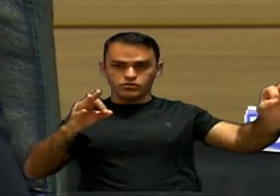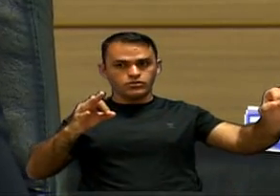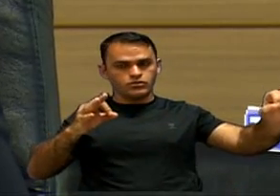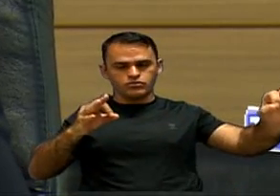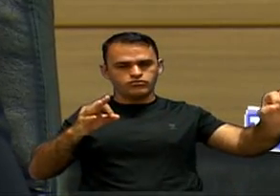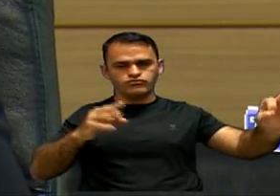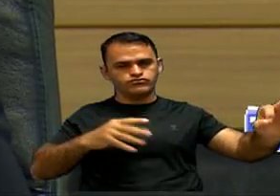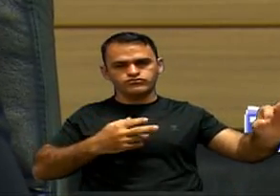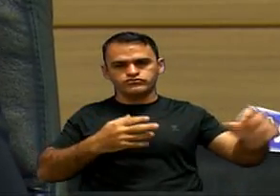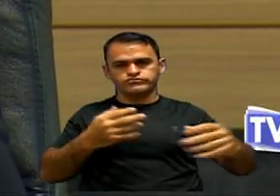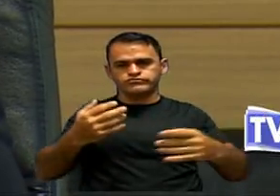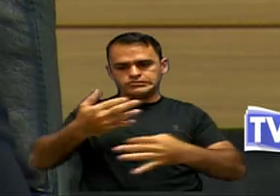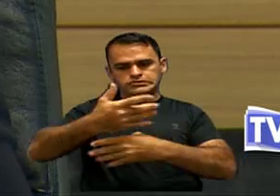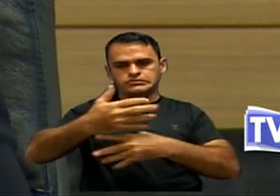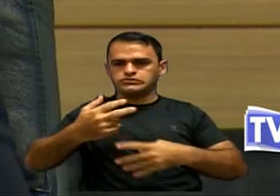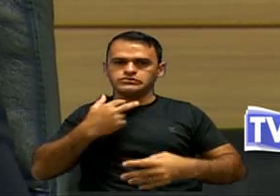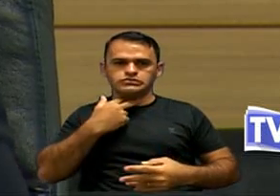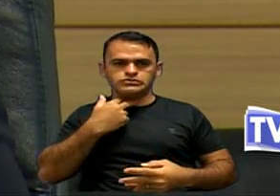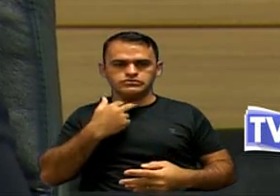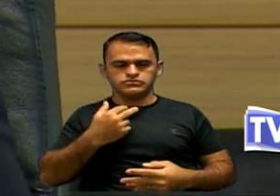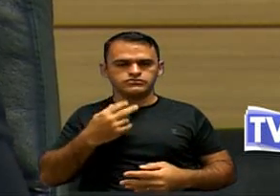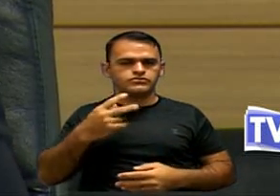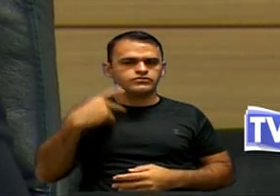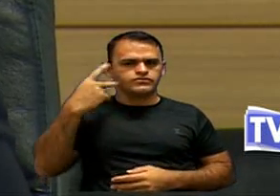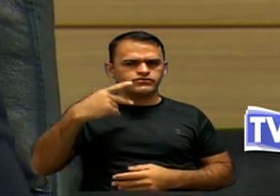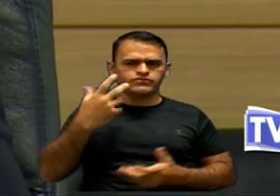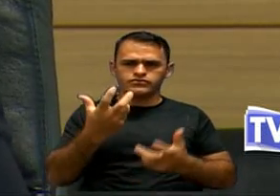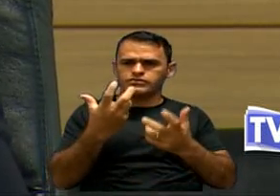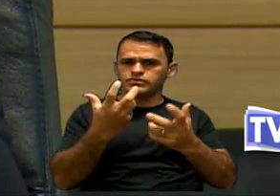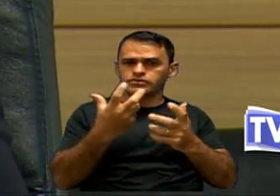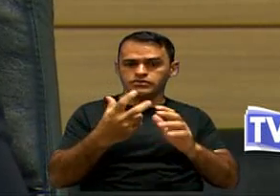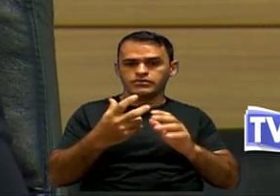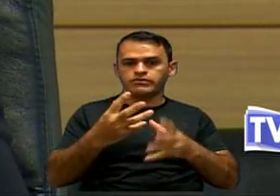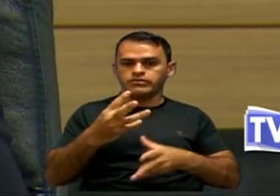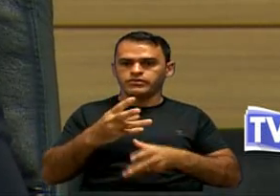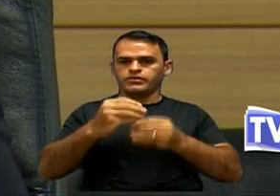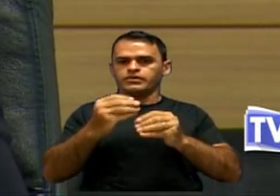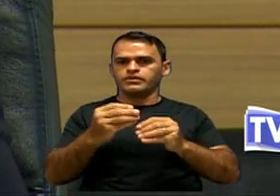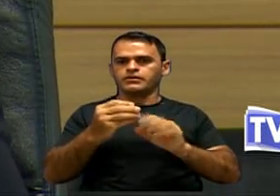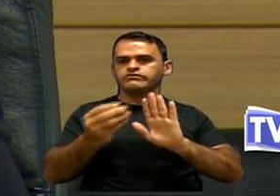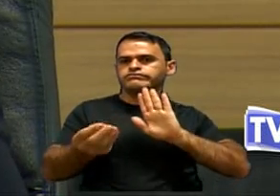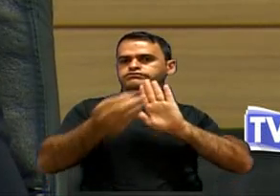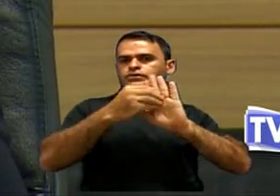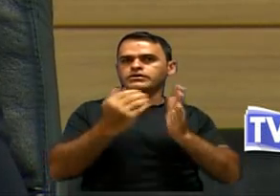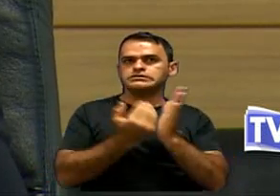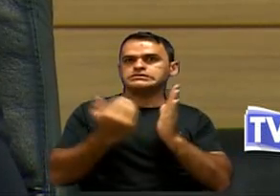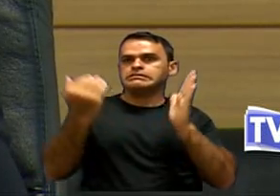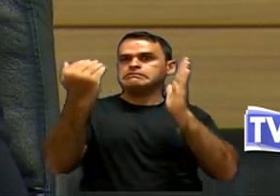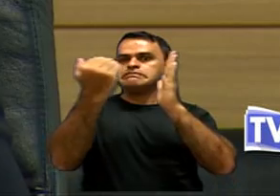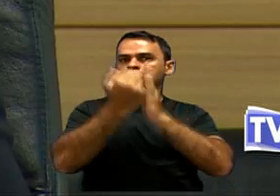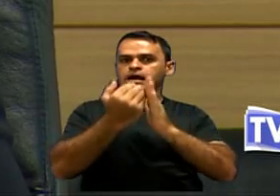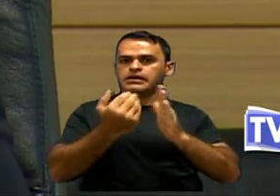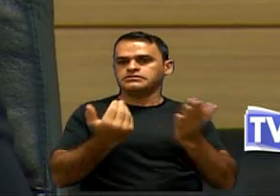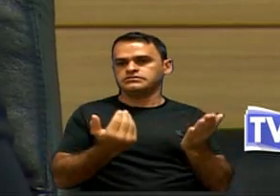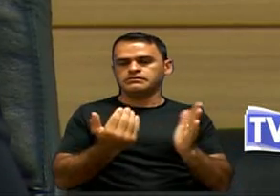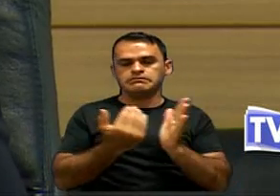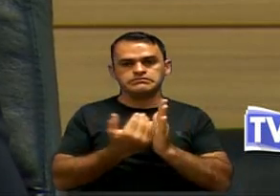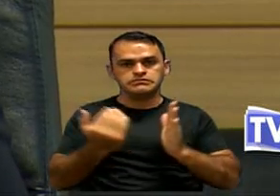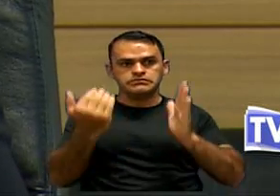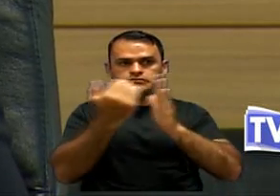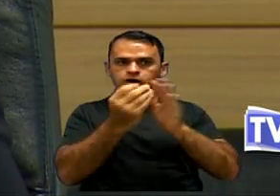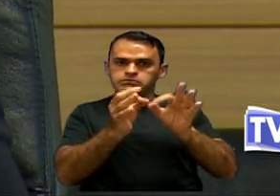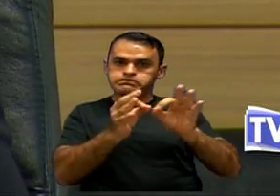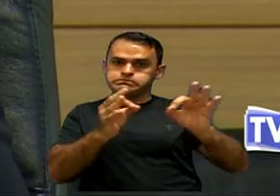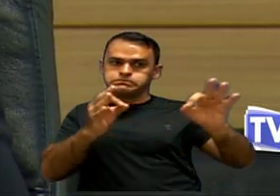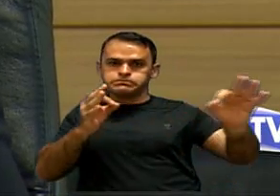que tentou fazer uma emenda para esticar isso, eu não deixei, eu, né, não aceitei. Votei